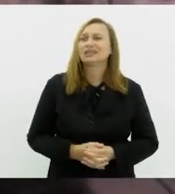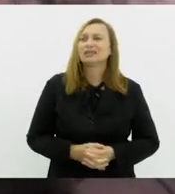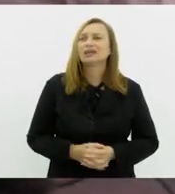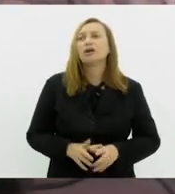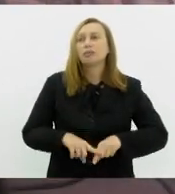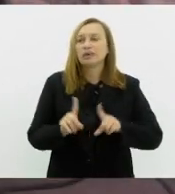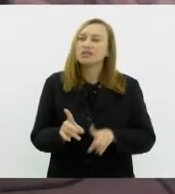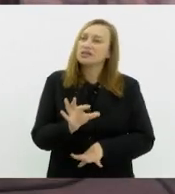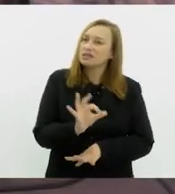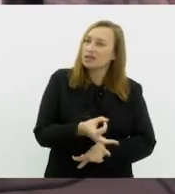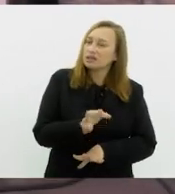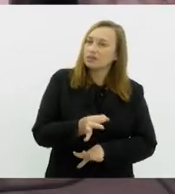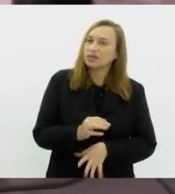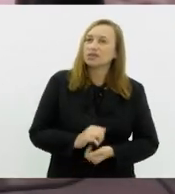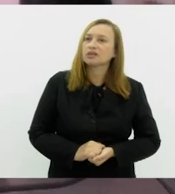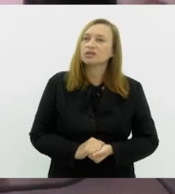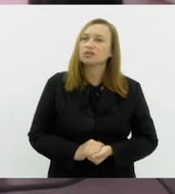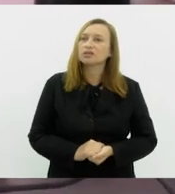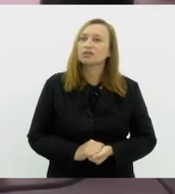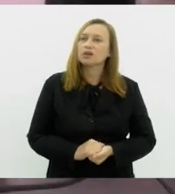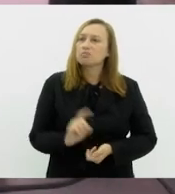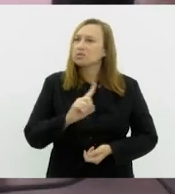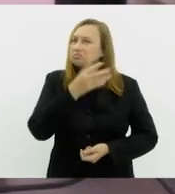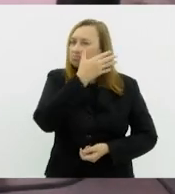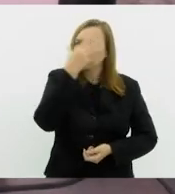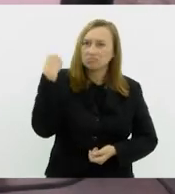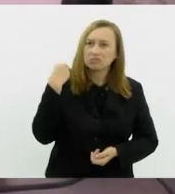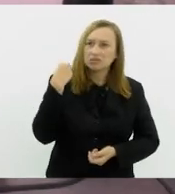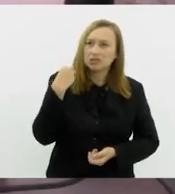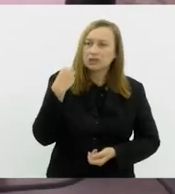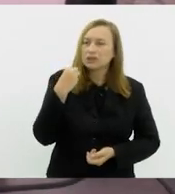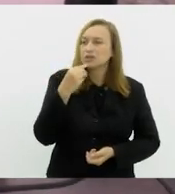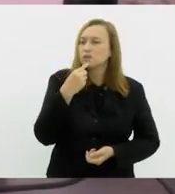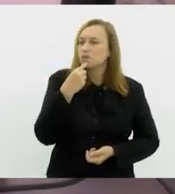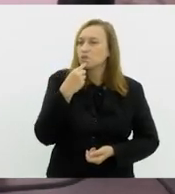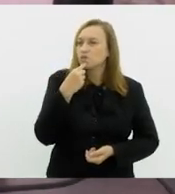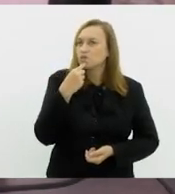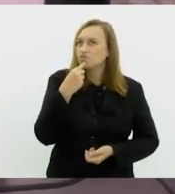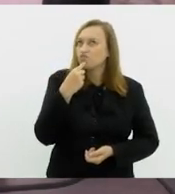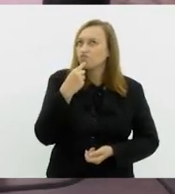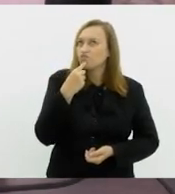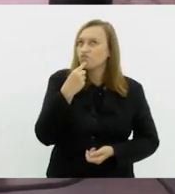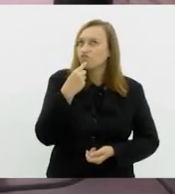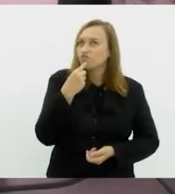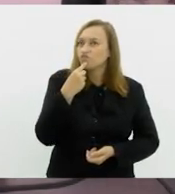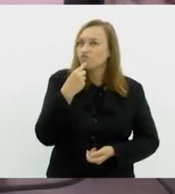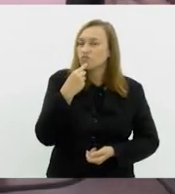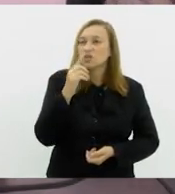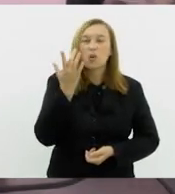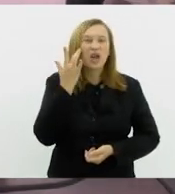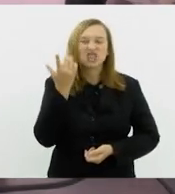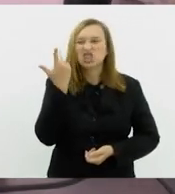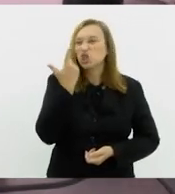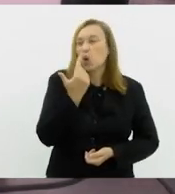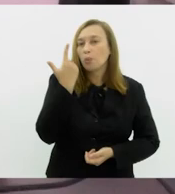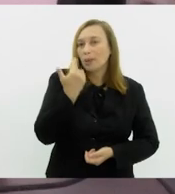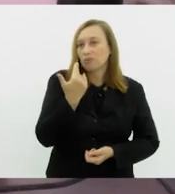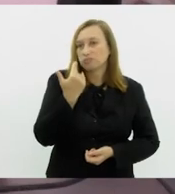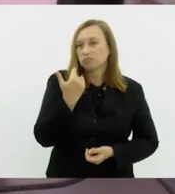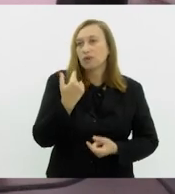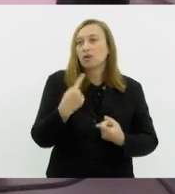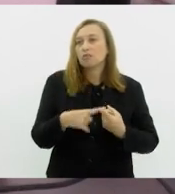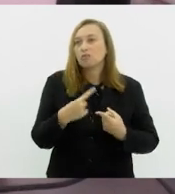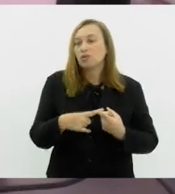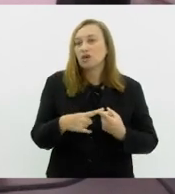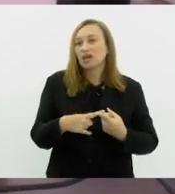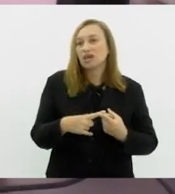Mas, exatamente assim, para a gente não esquecer e não naturalizar, porque a gente